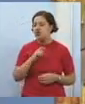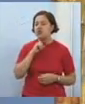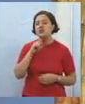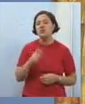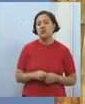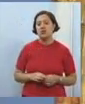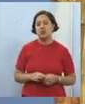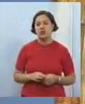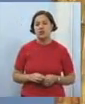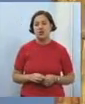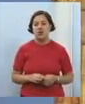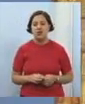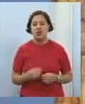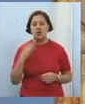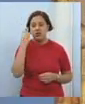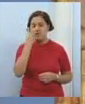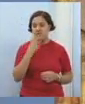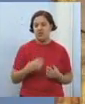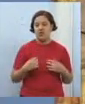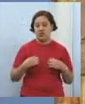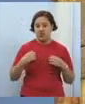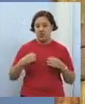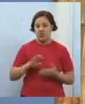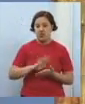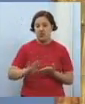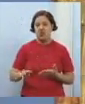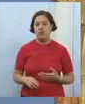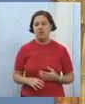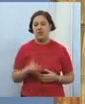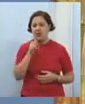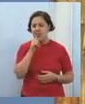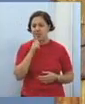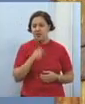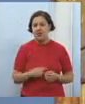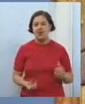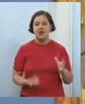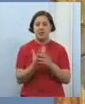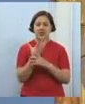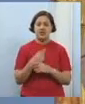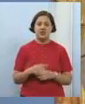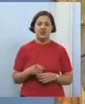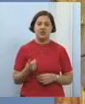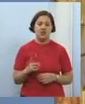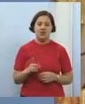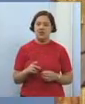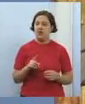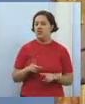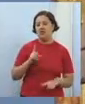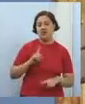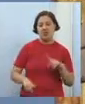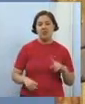um lago bonito. Ela começou a tirar a roupa. Quando ela estava pelada para entrar na água, o guarda apareceu de trás da água. Falou, moça, não pode nadar aí